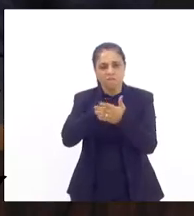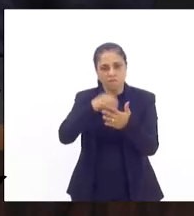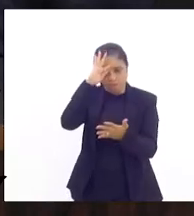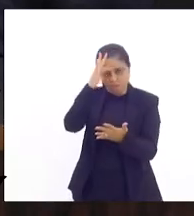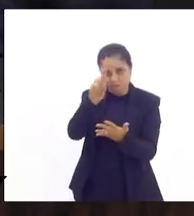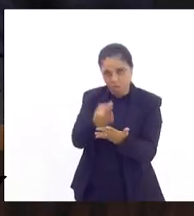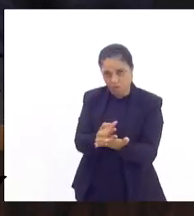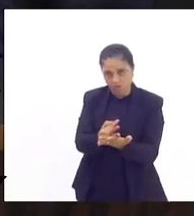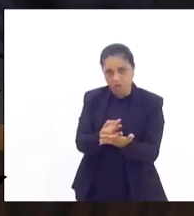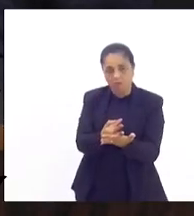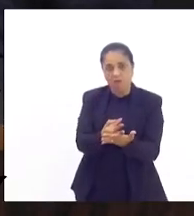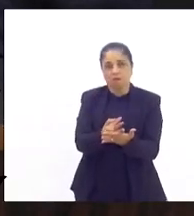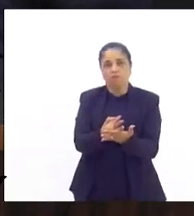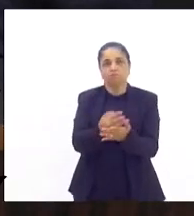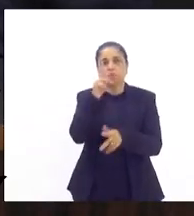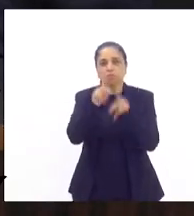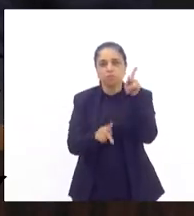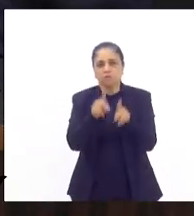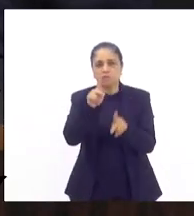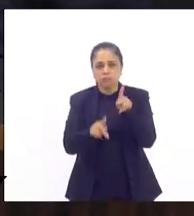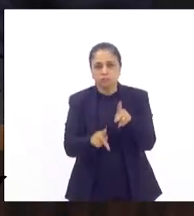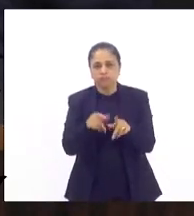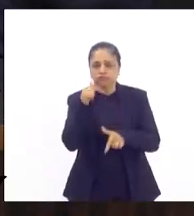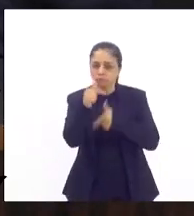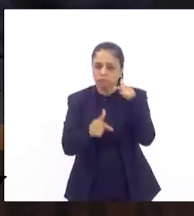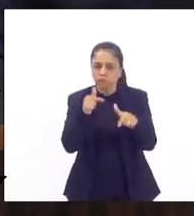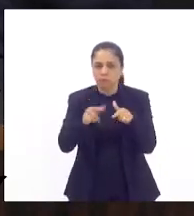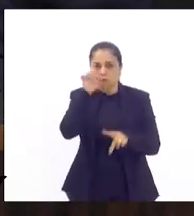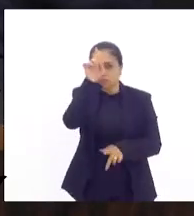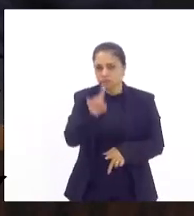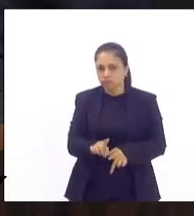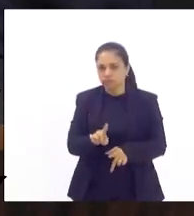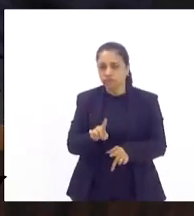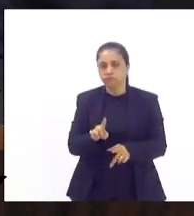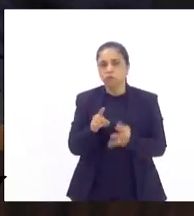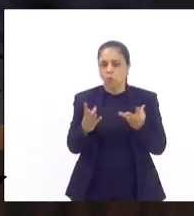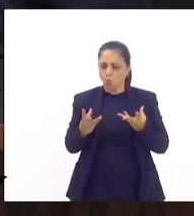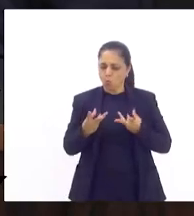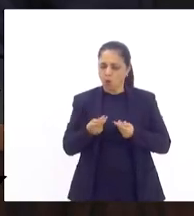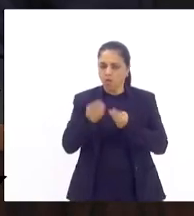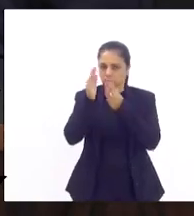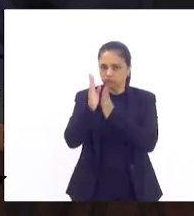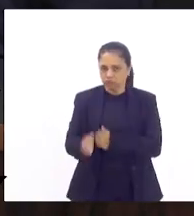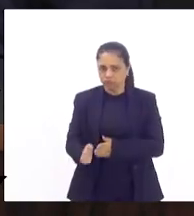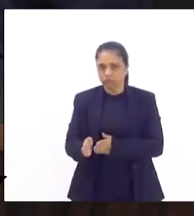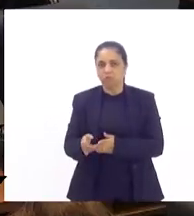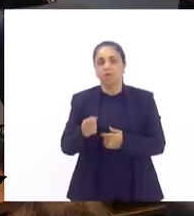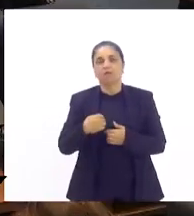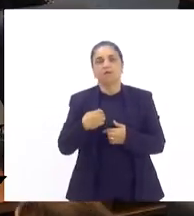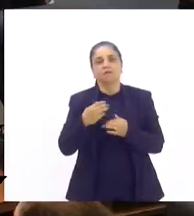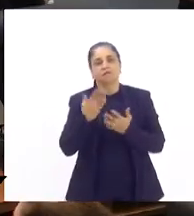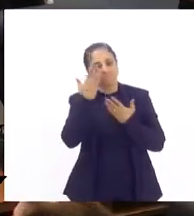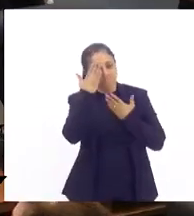população tenha um serviço digno, justo e de qualidade. Obrigado a todos e até breve. Valeu!